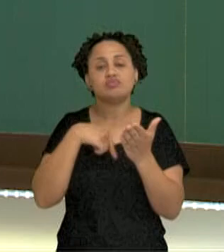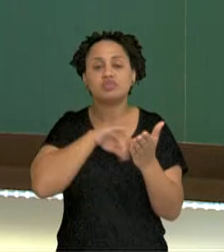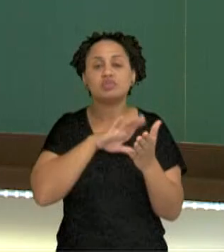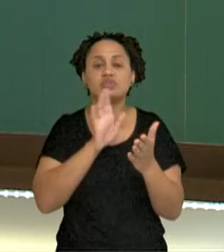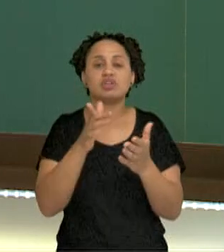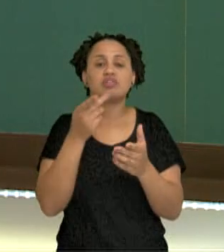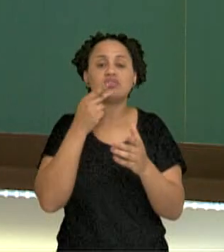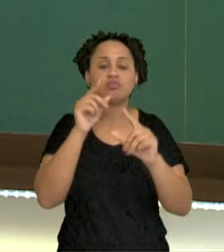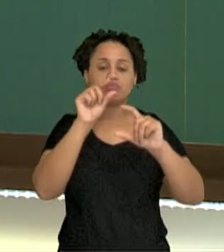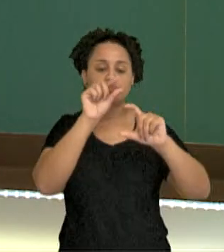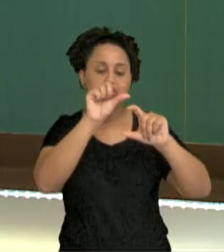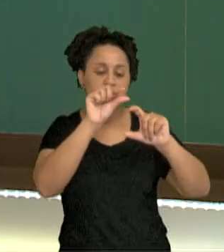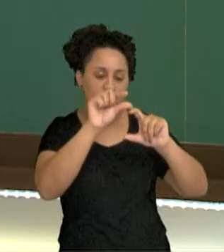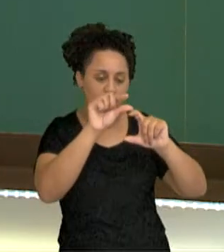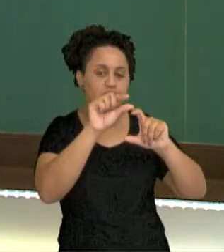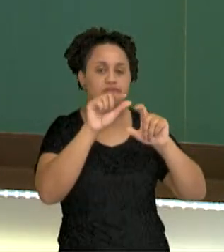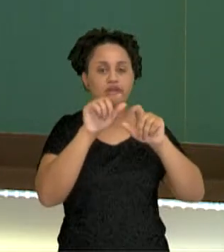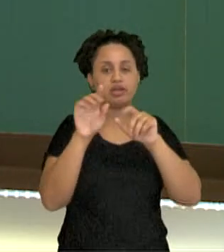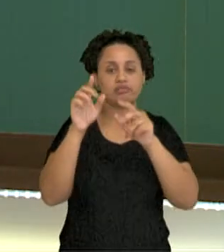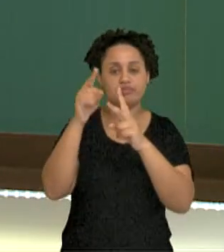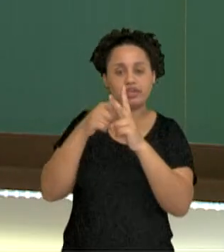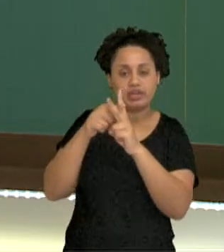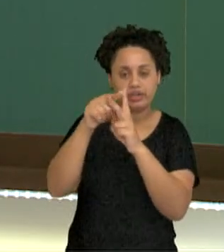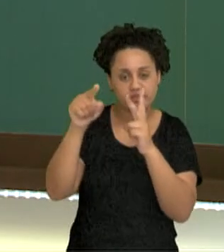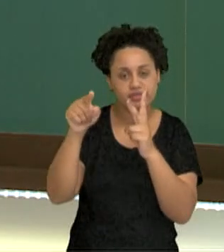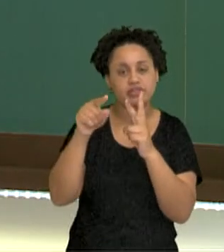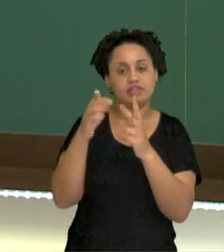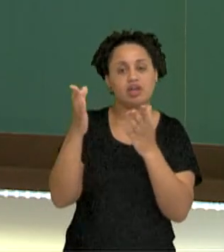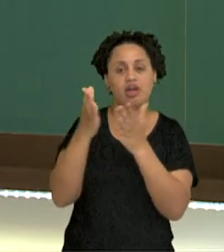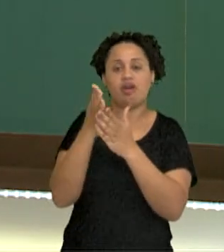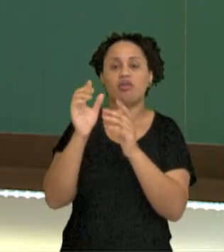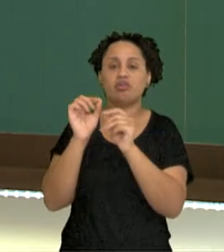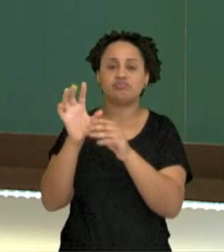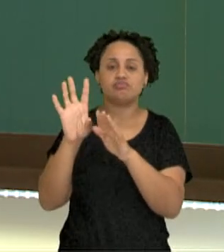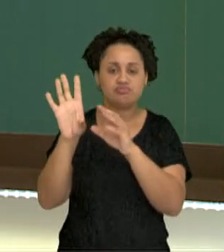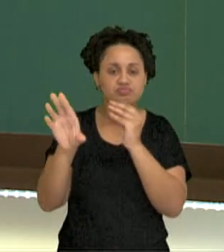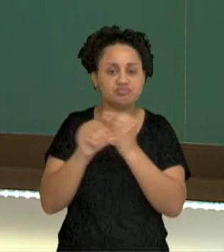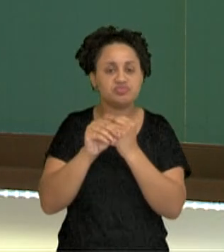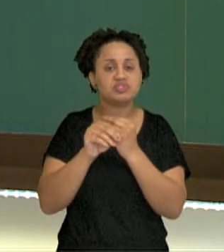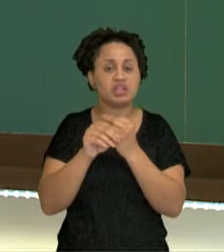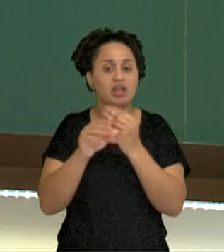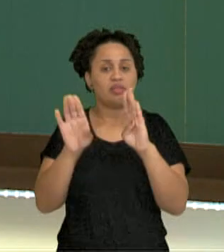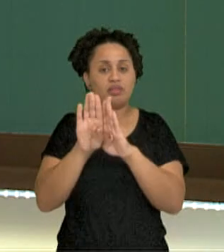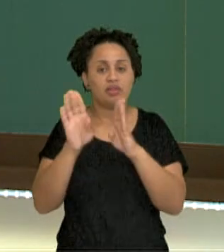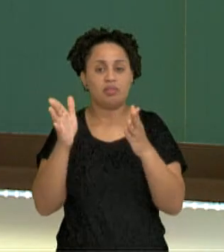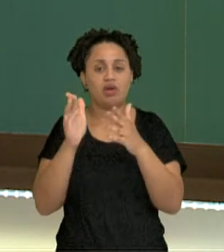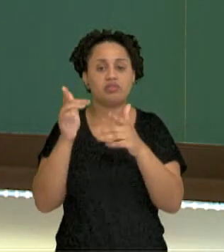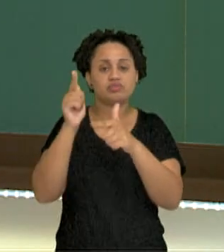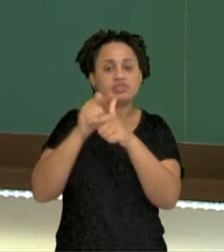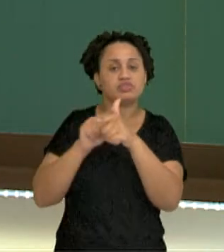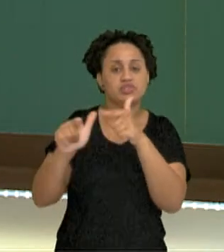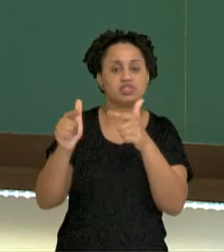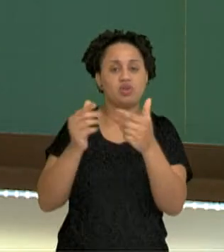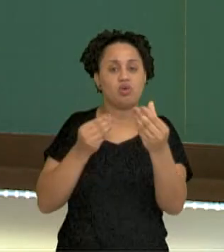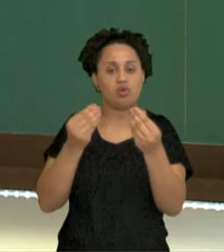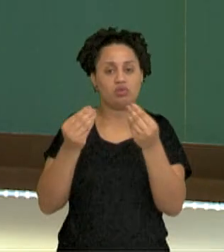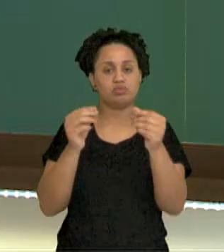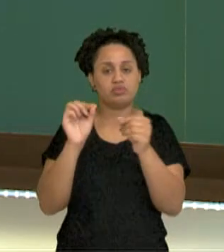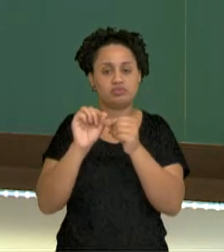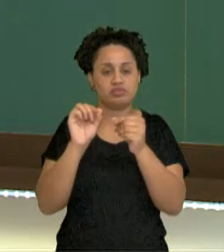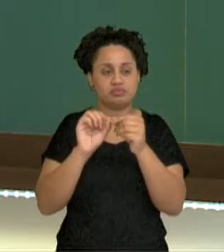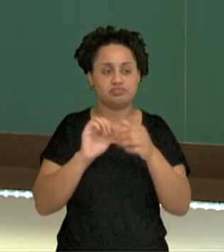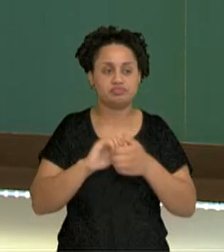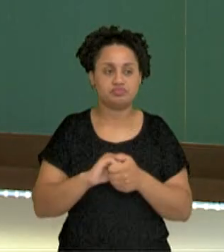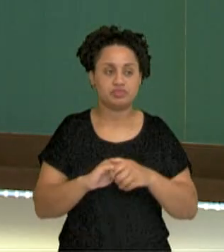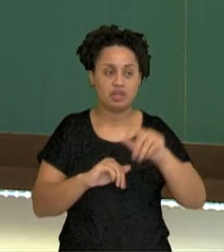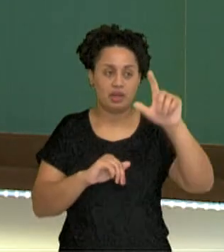da potência de frações, raiz de frações, adição de frações e agora eu vou falar da divisão de frações. Nós